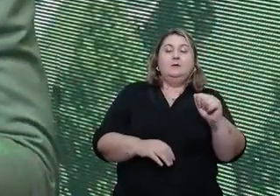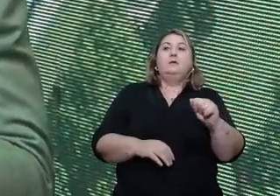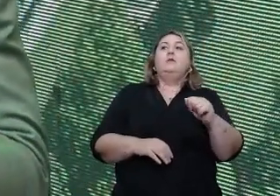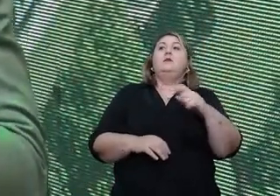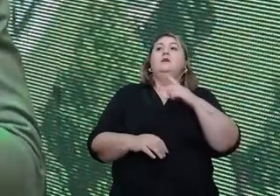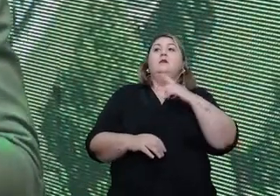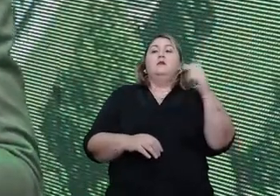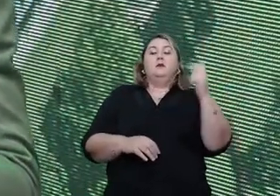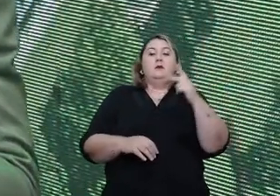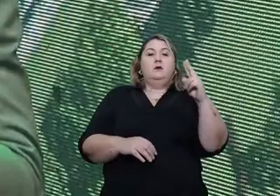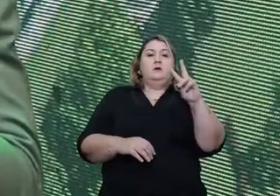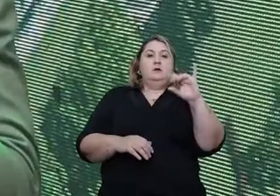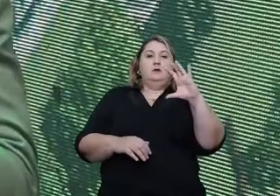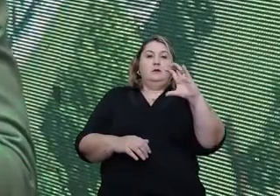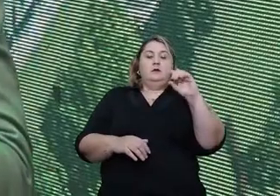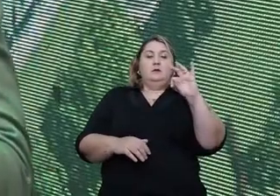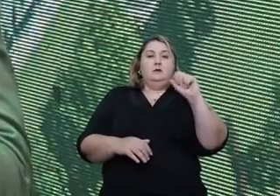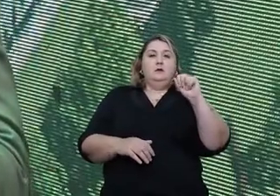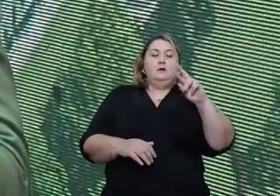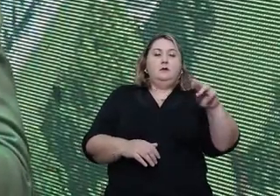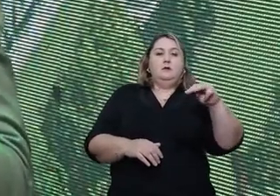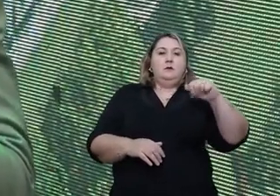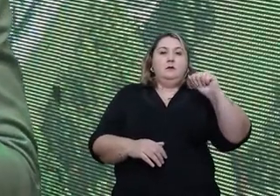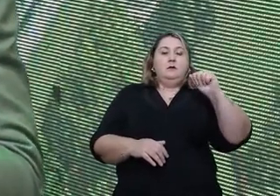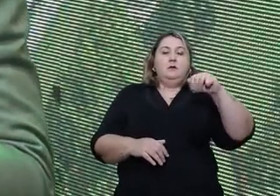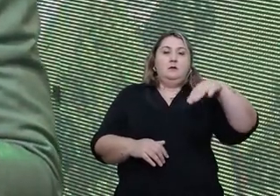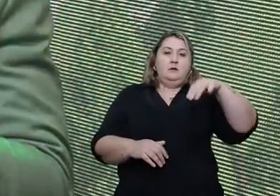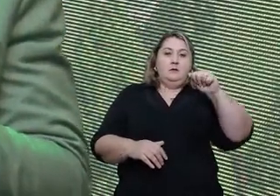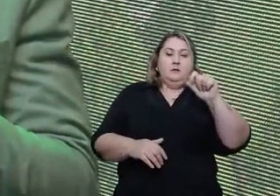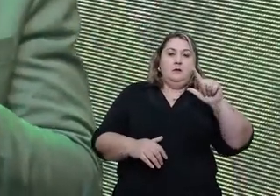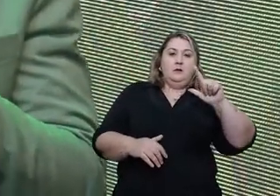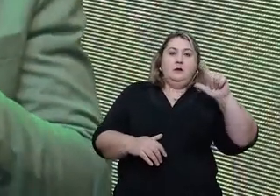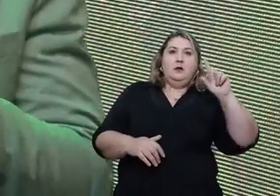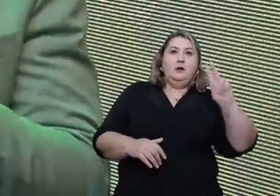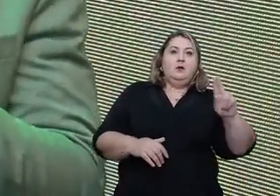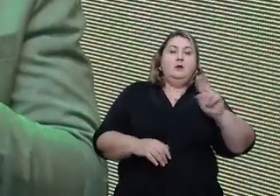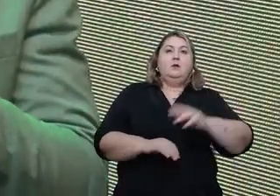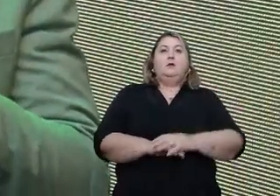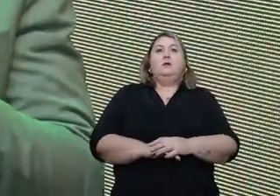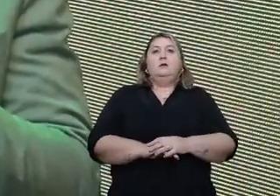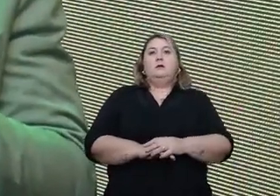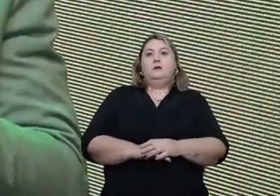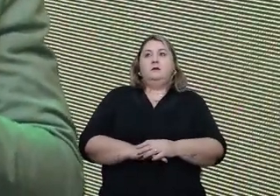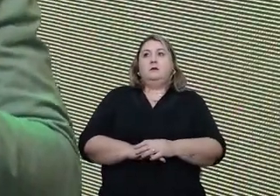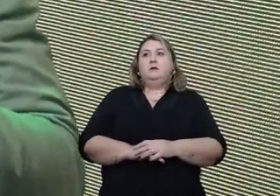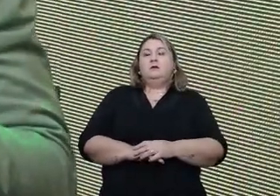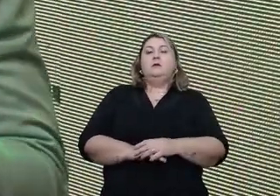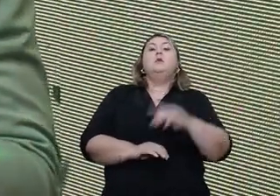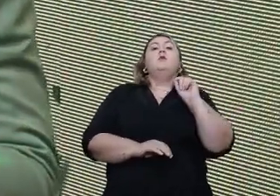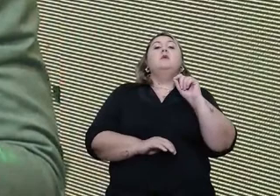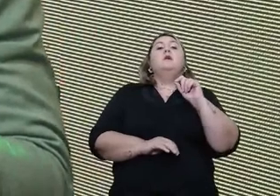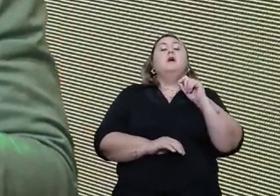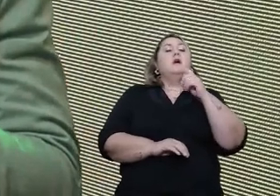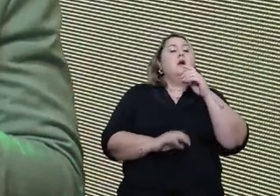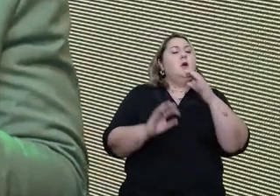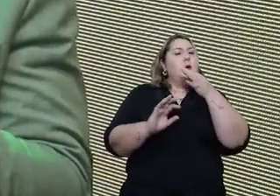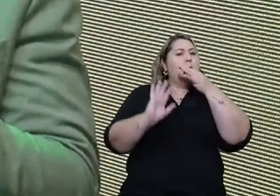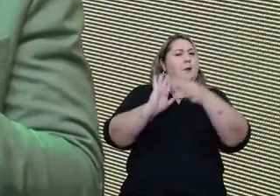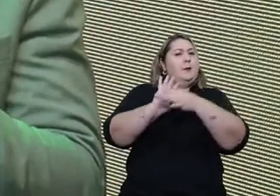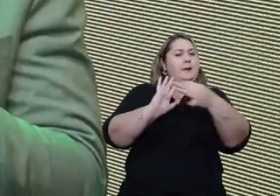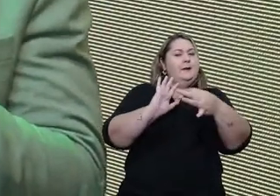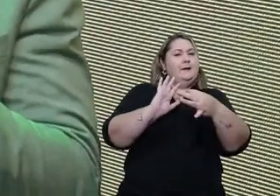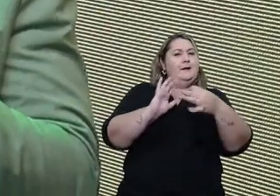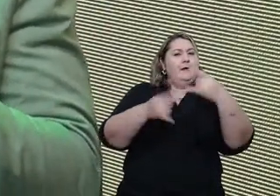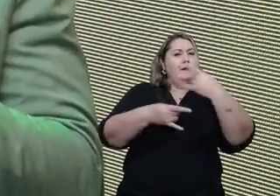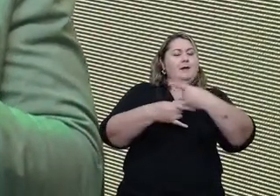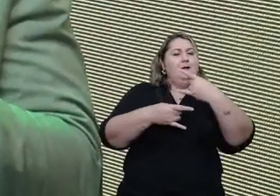Instagram da dupla Victor e Malu, Malu com dois L's, é só clicar lá, deixa sua mensagem, o que você achou dessa live, e no